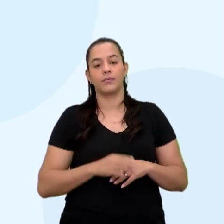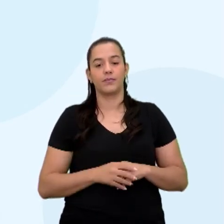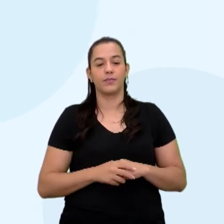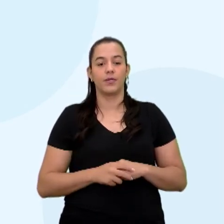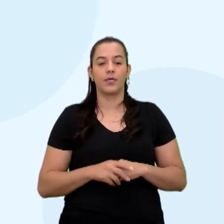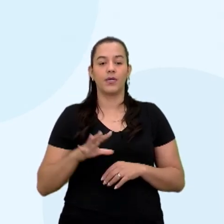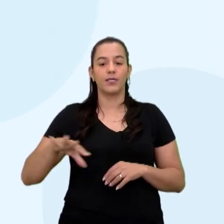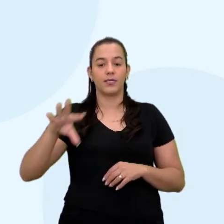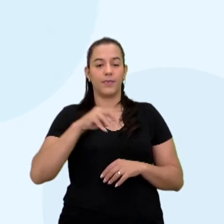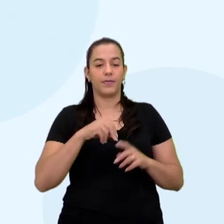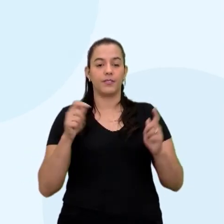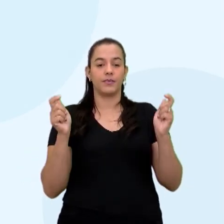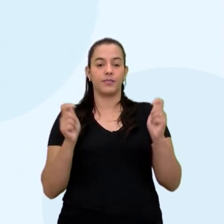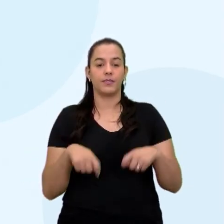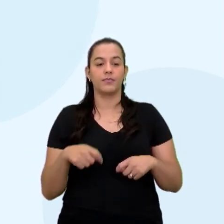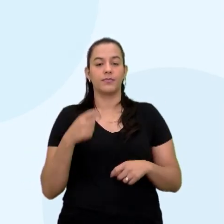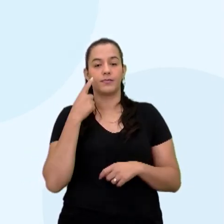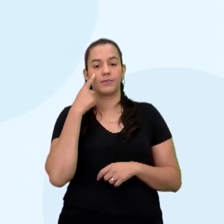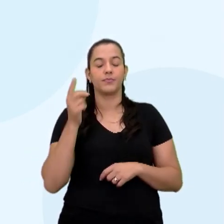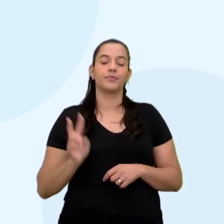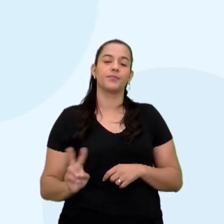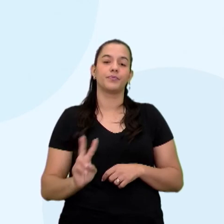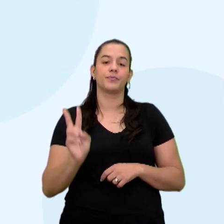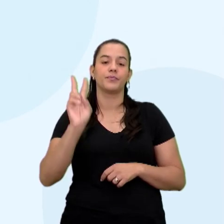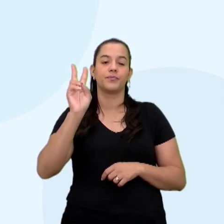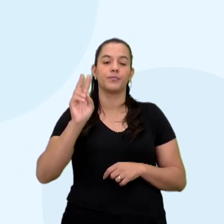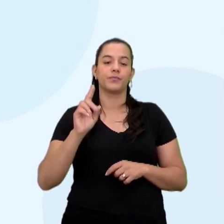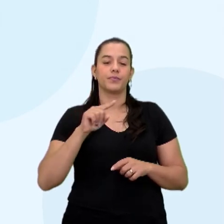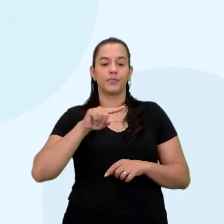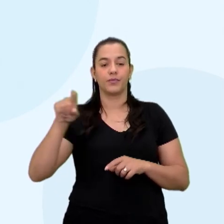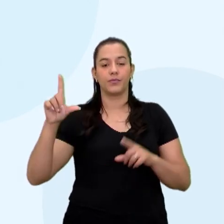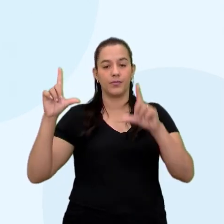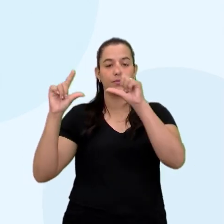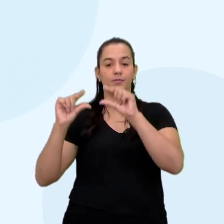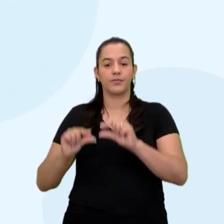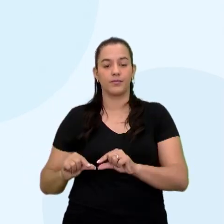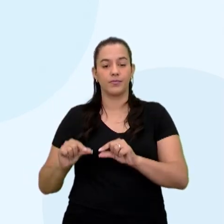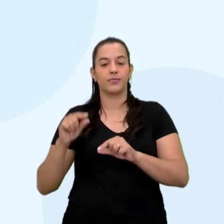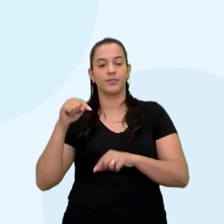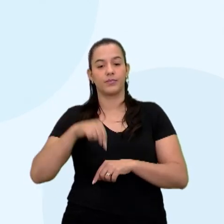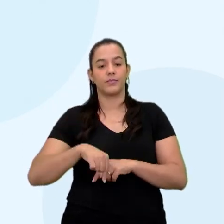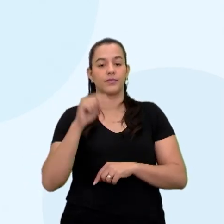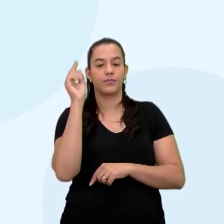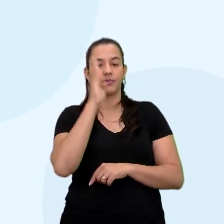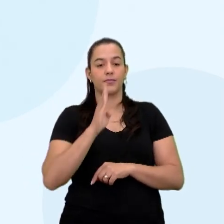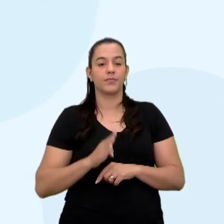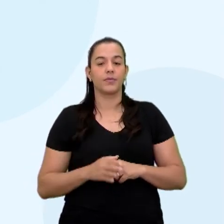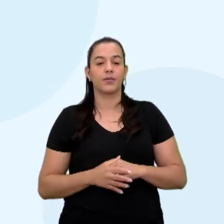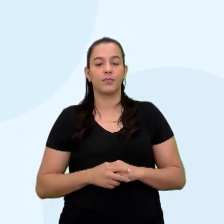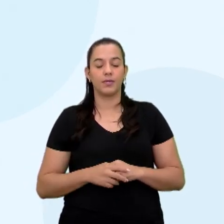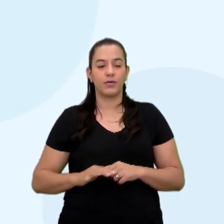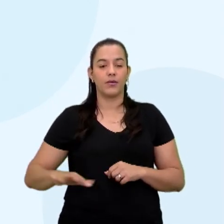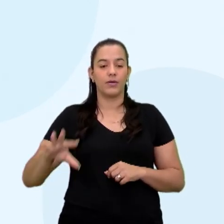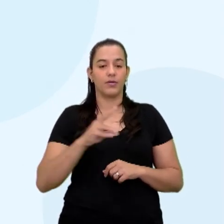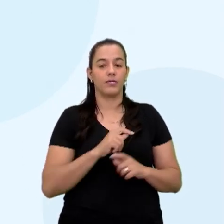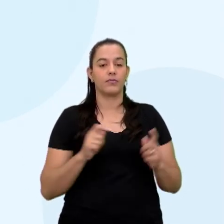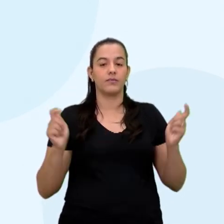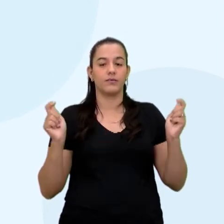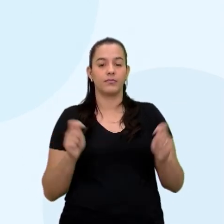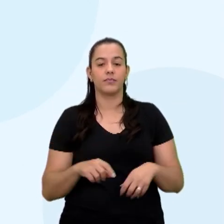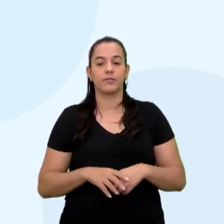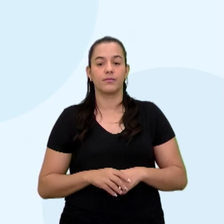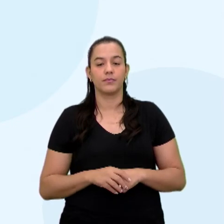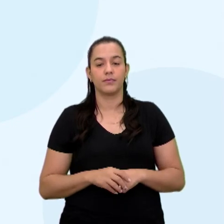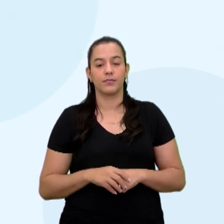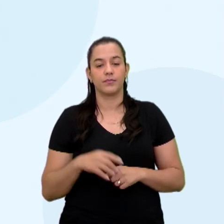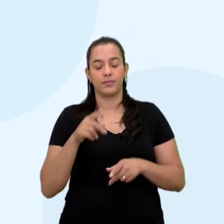valor maior para menos pessoas, menos habitantes aqui no Brasil. Então, cada pessoa aí representa 10% da